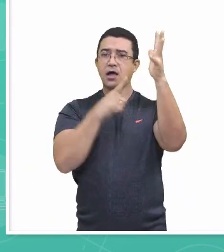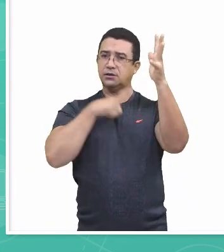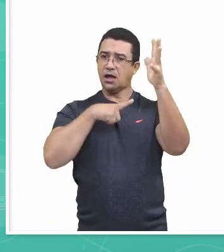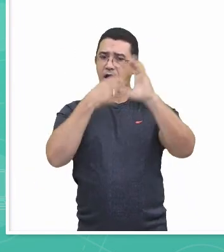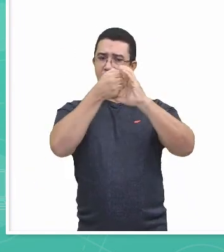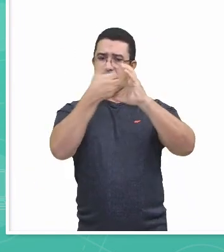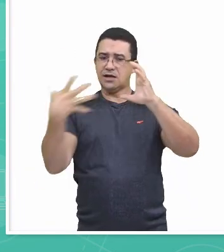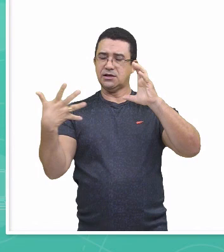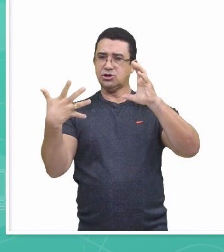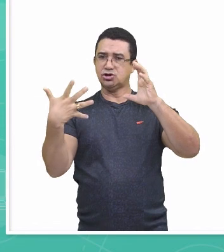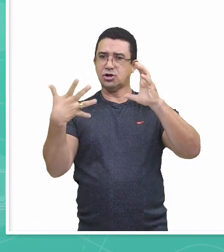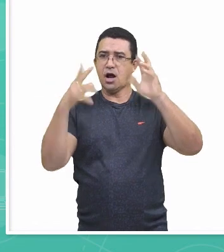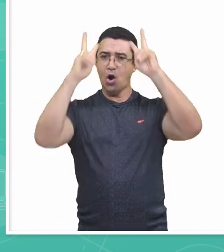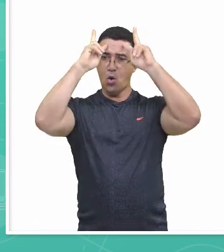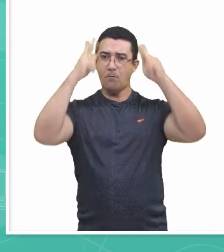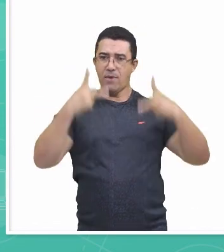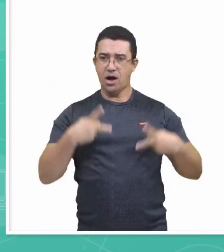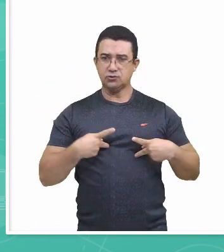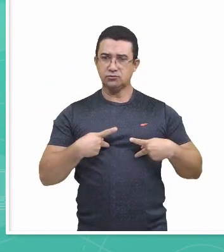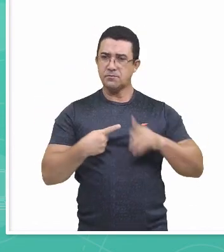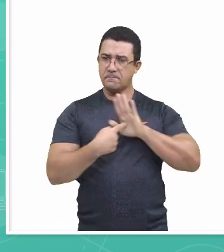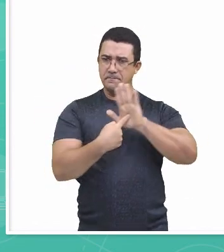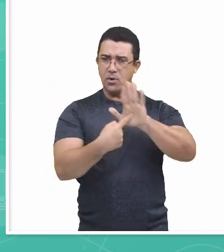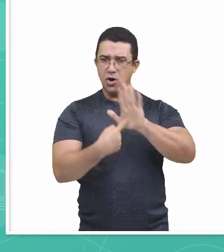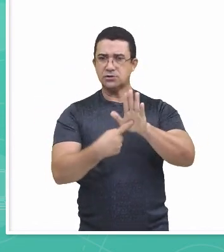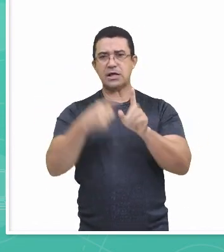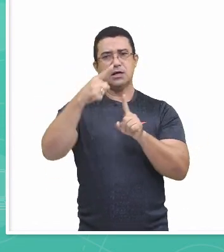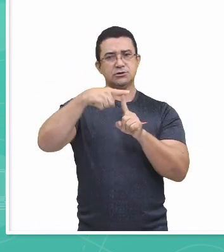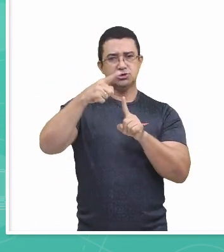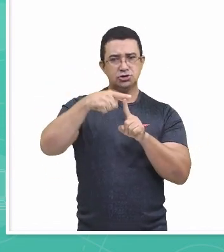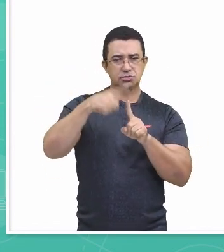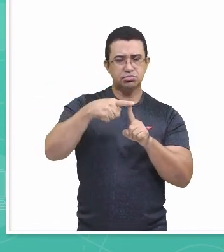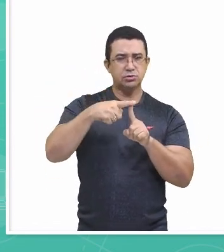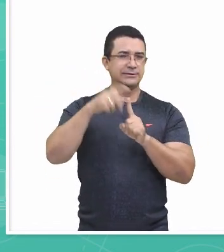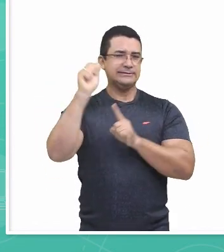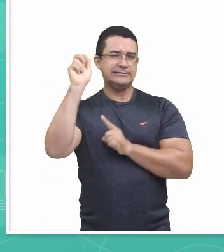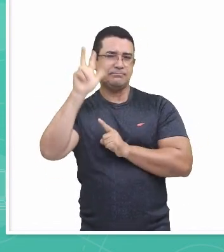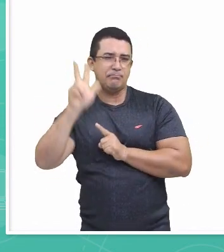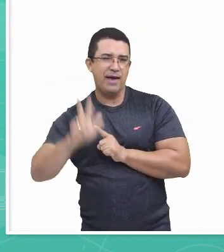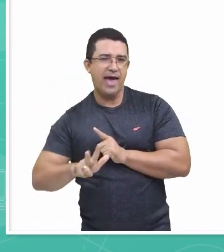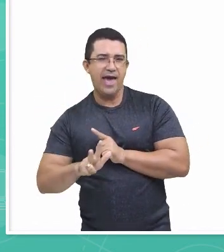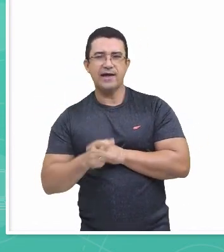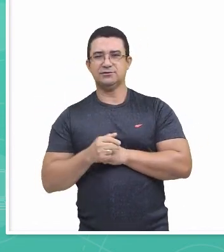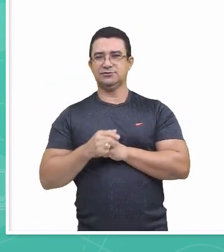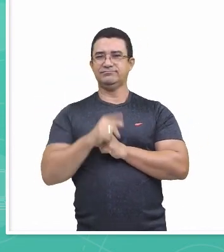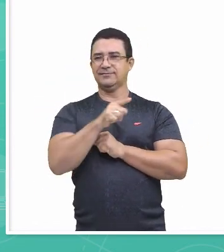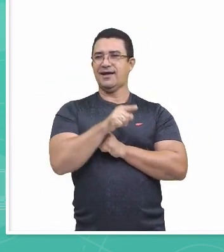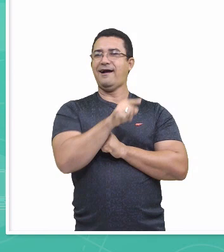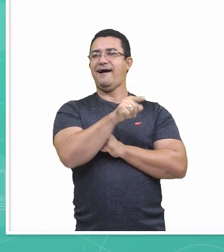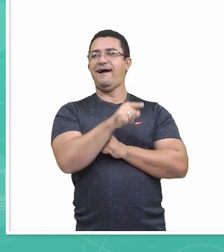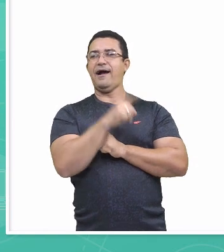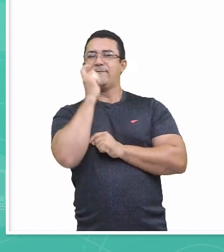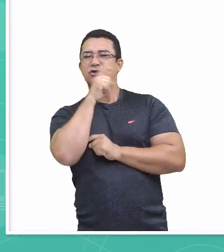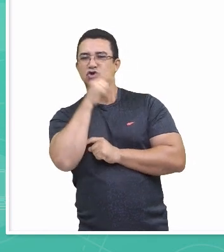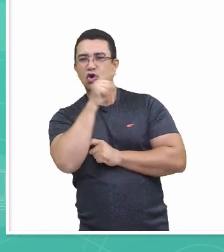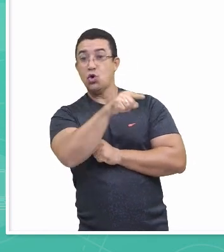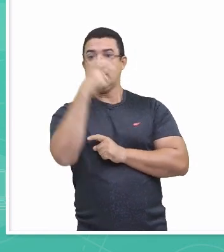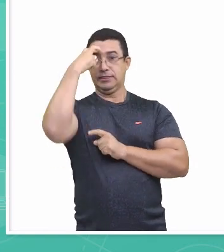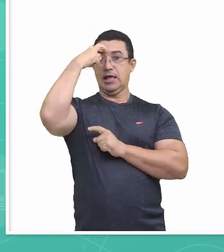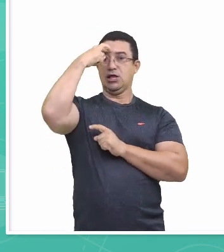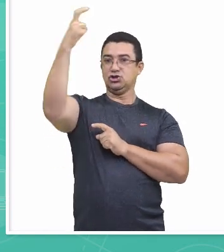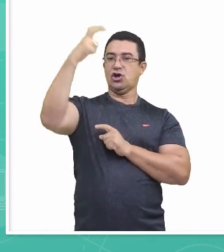humanos, representando tipos, tipo o esperto, o trapaceiro, o sagaz, inteligente,